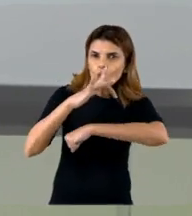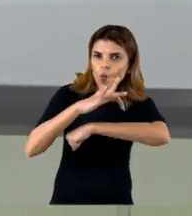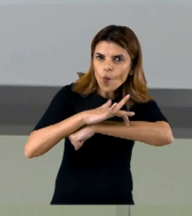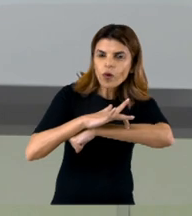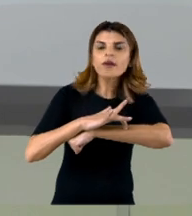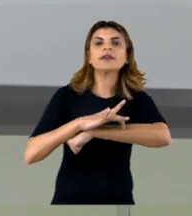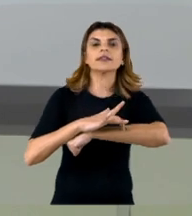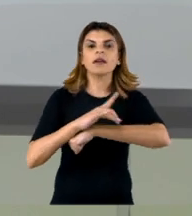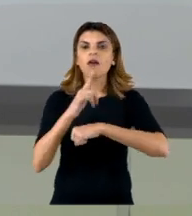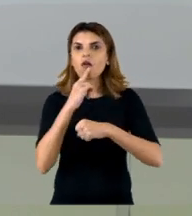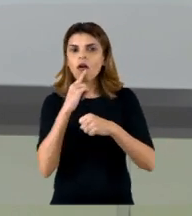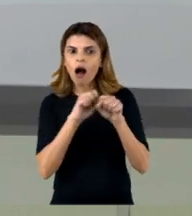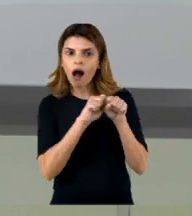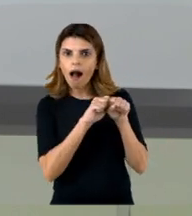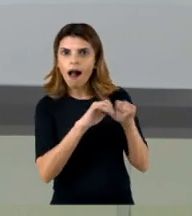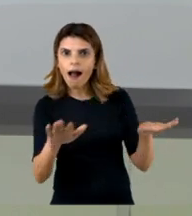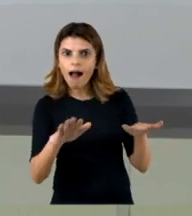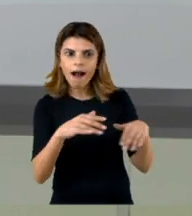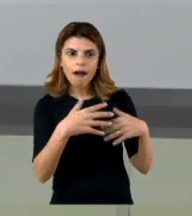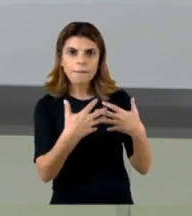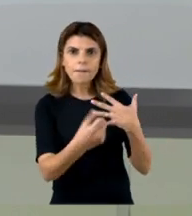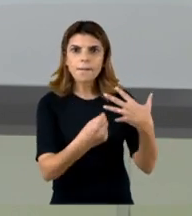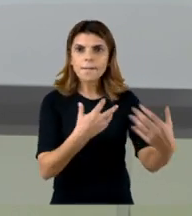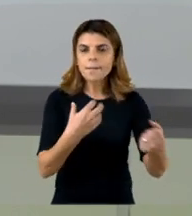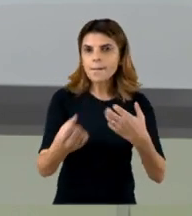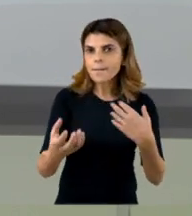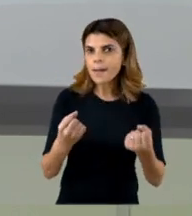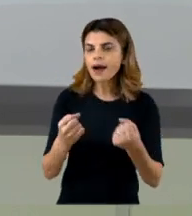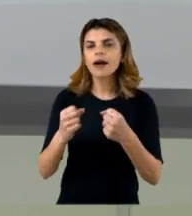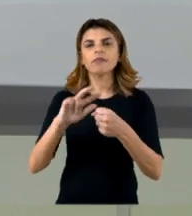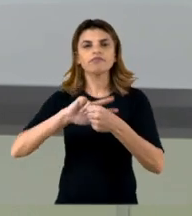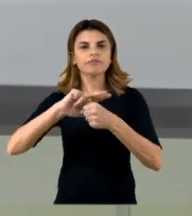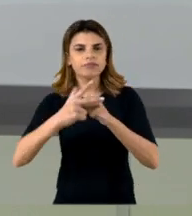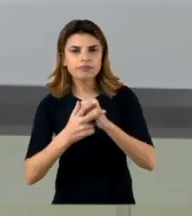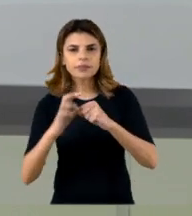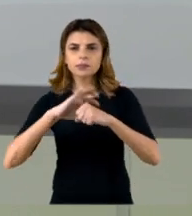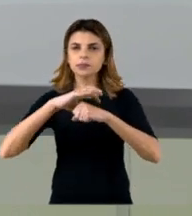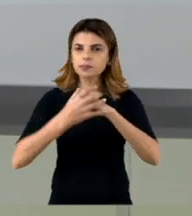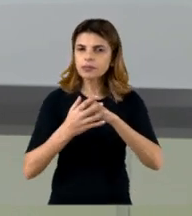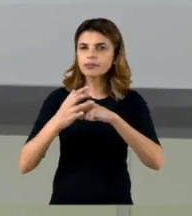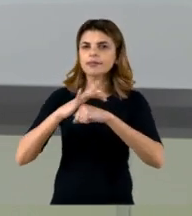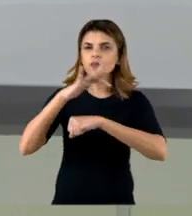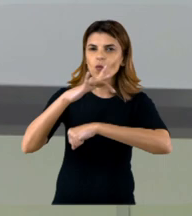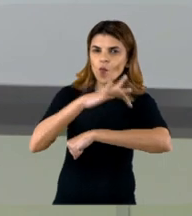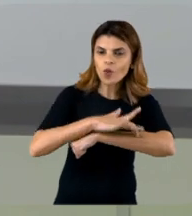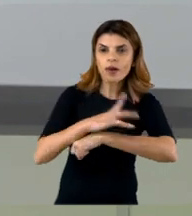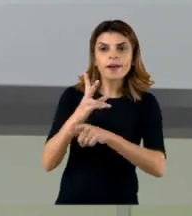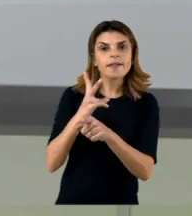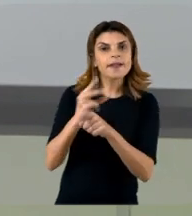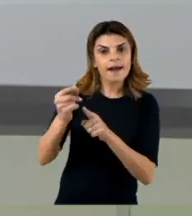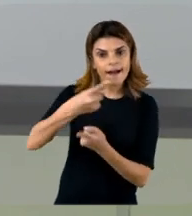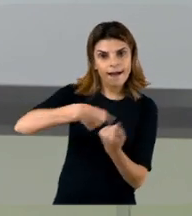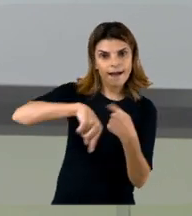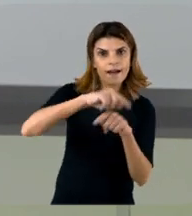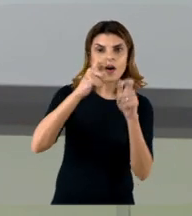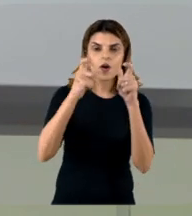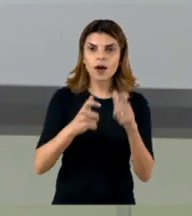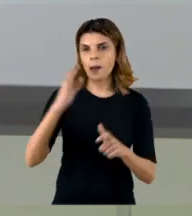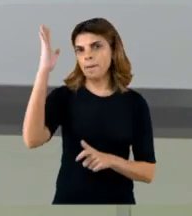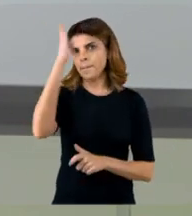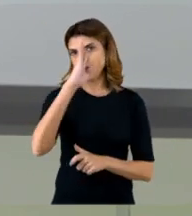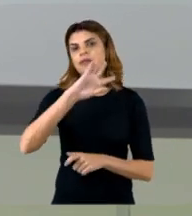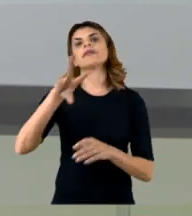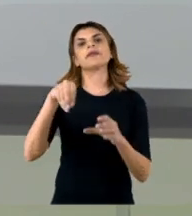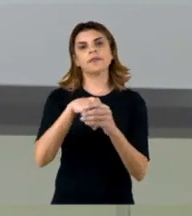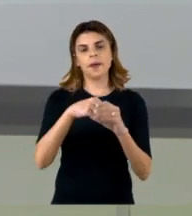mosquito Aedes, seu papel na transmissão das diferentes arboviroses, conheceu também as estratégias de combate ao vetor no Brasil, que